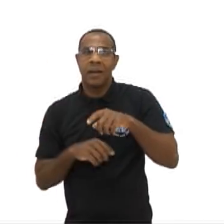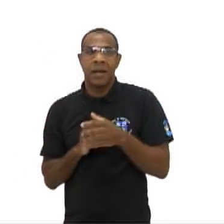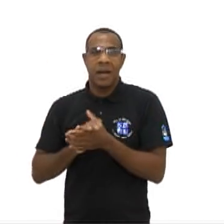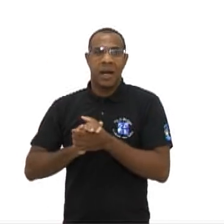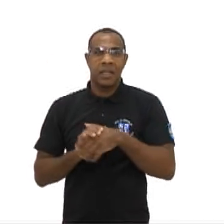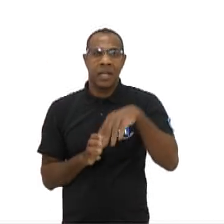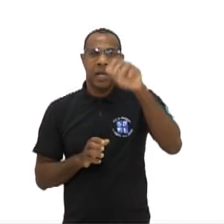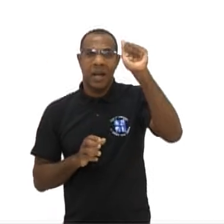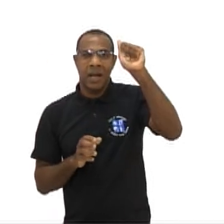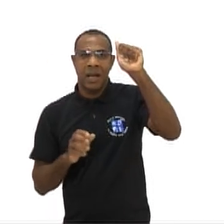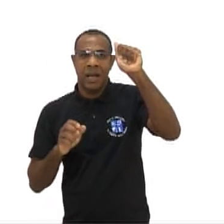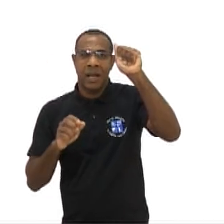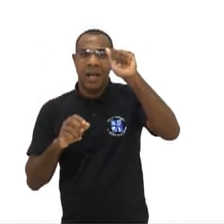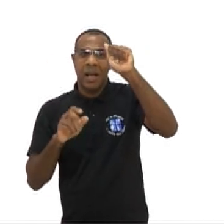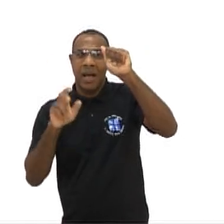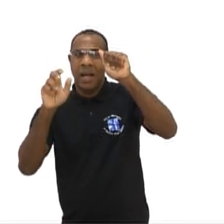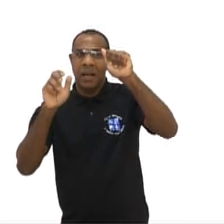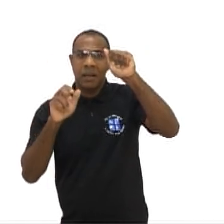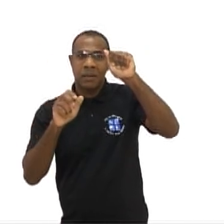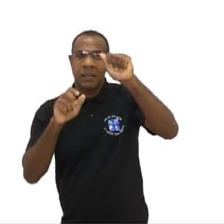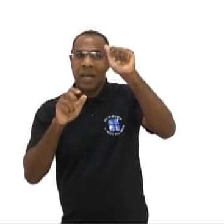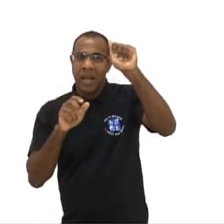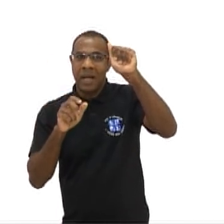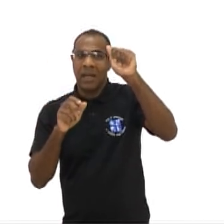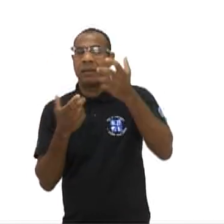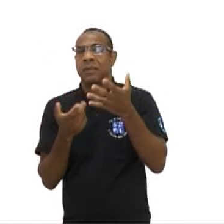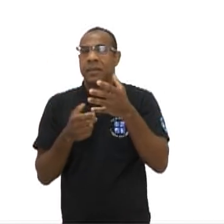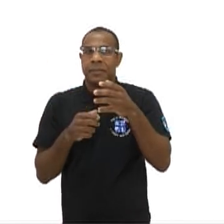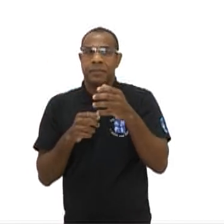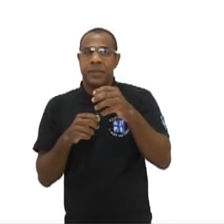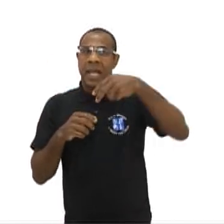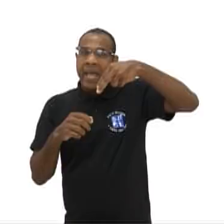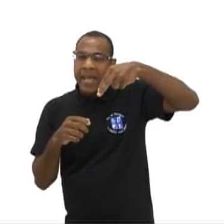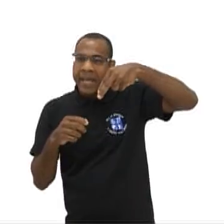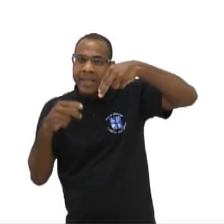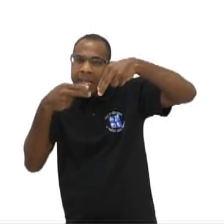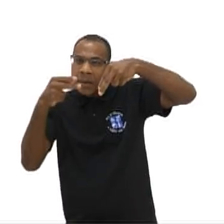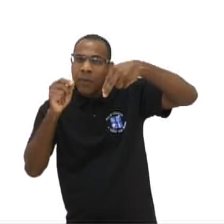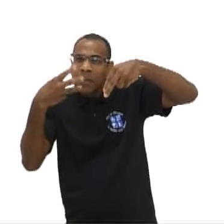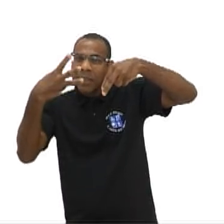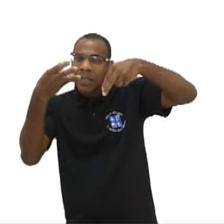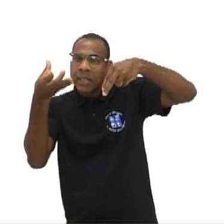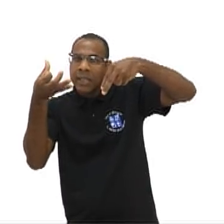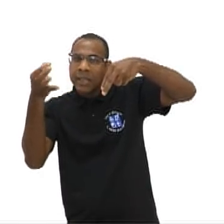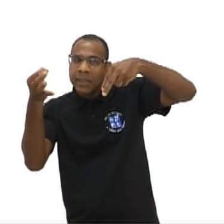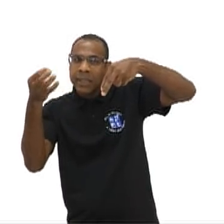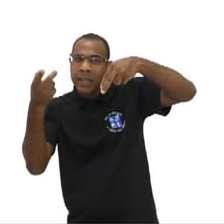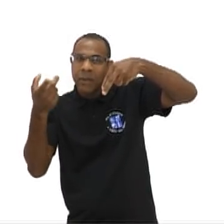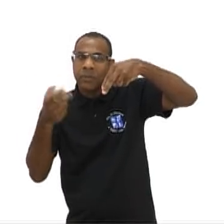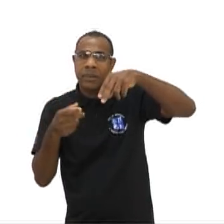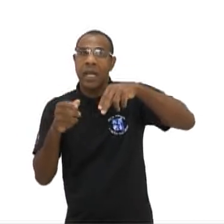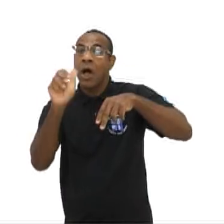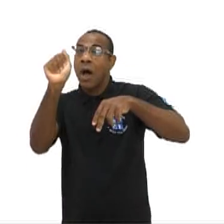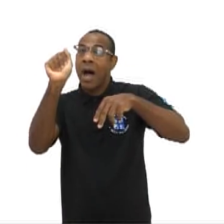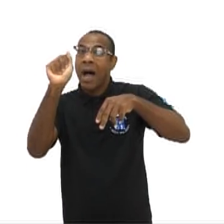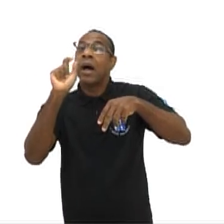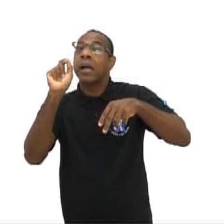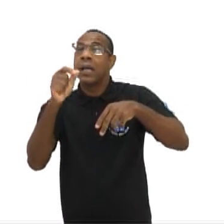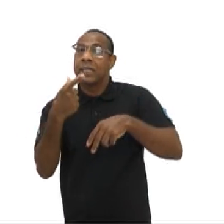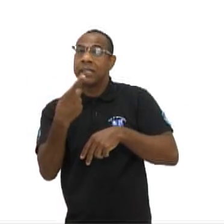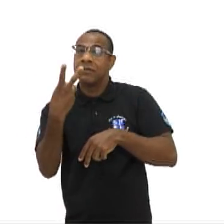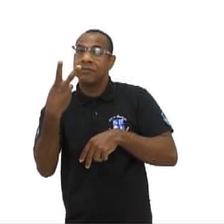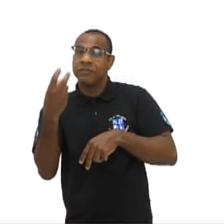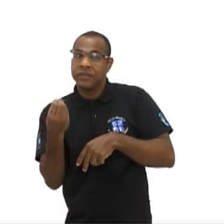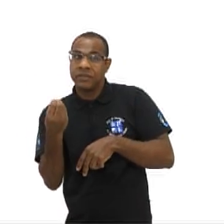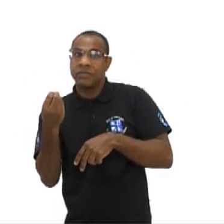a 360 graus, que vai representar a volta completa, dividido pelo ângulo em questão que foi fornecido ali, que é 120